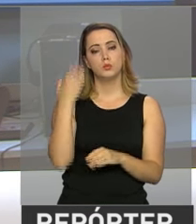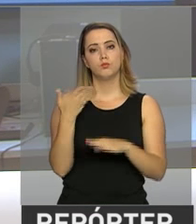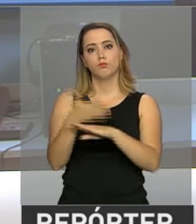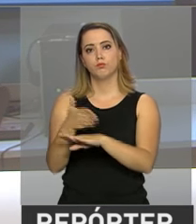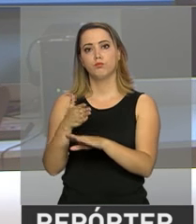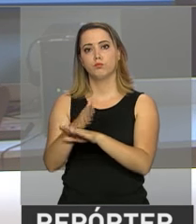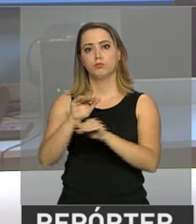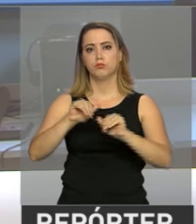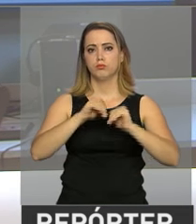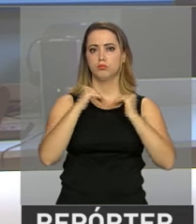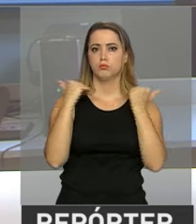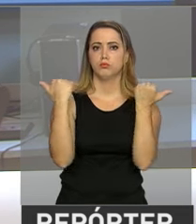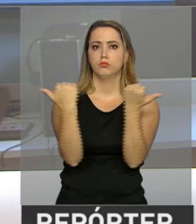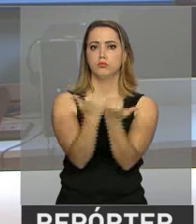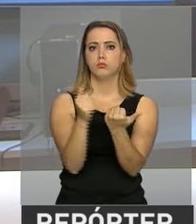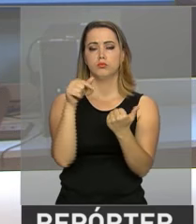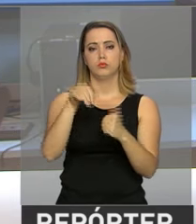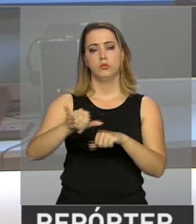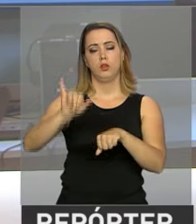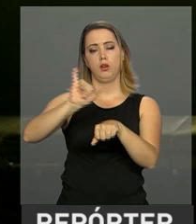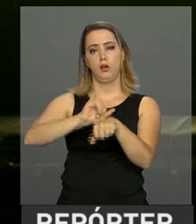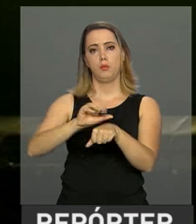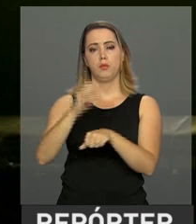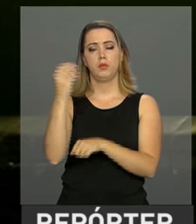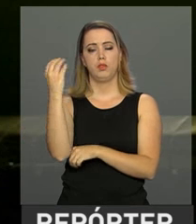para homenagear as vítimas da tragédia.